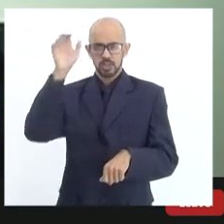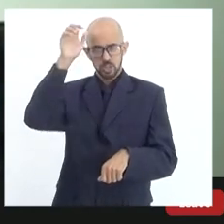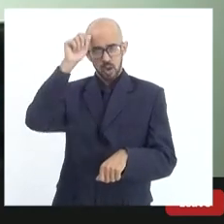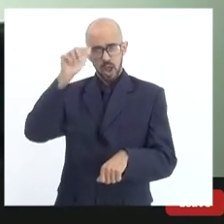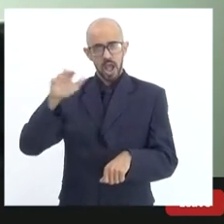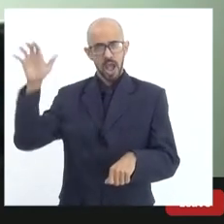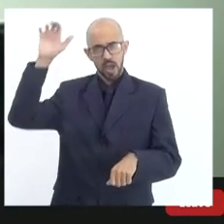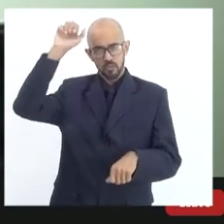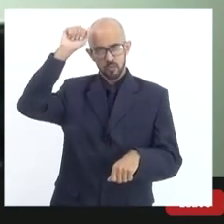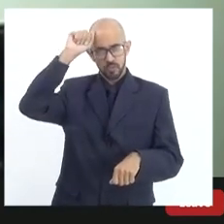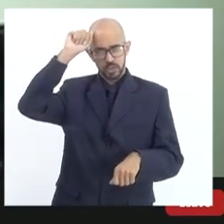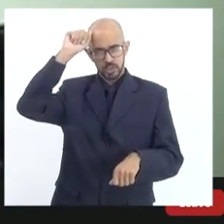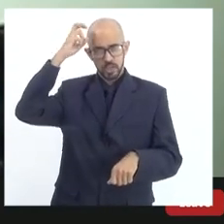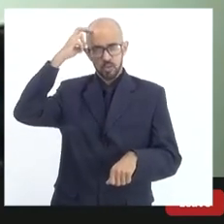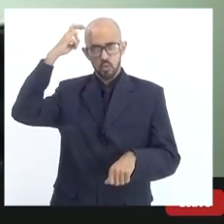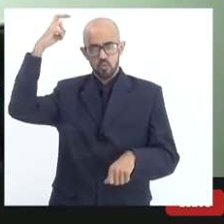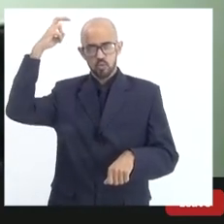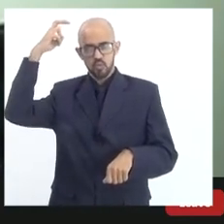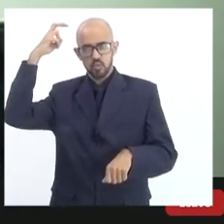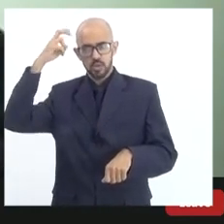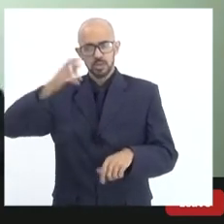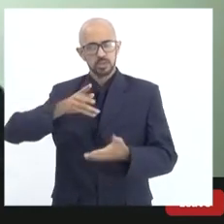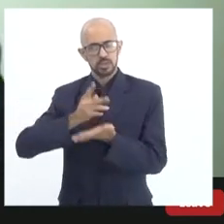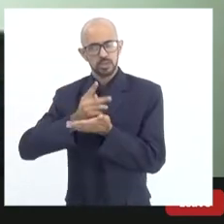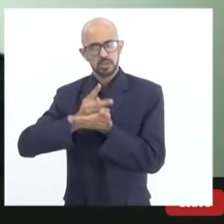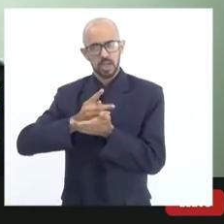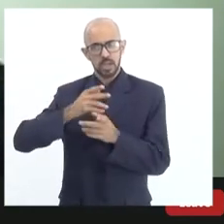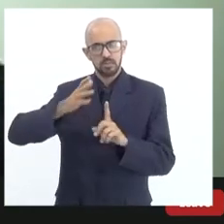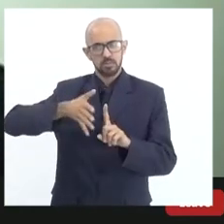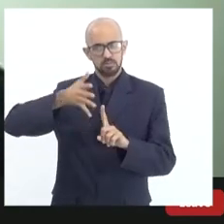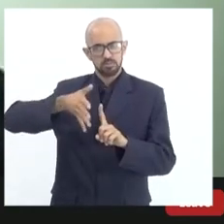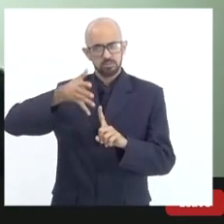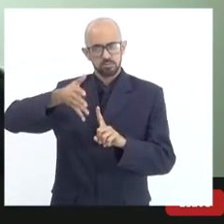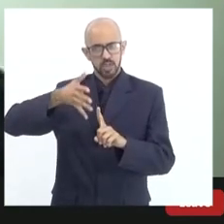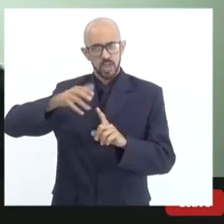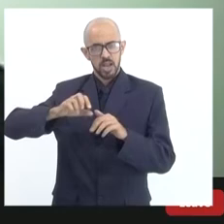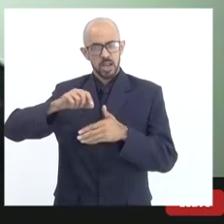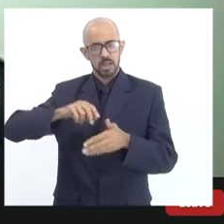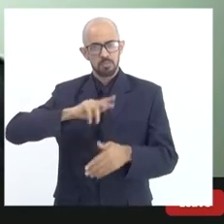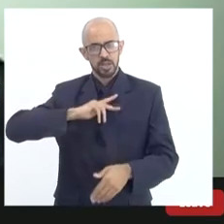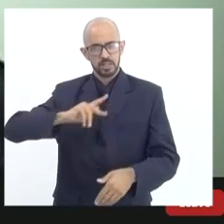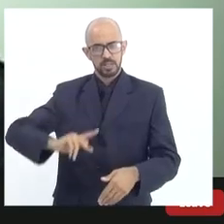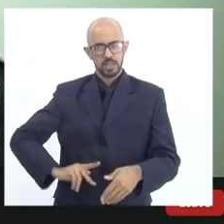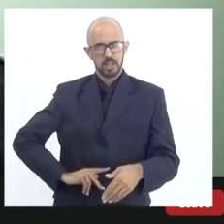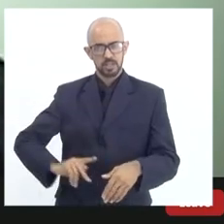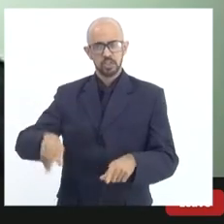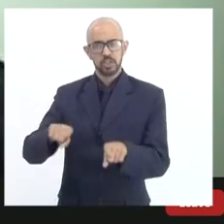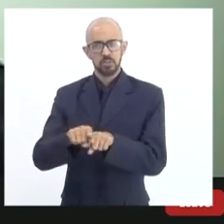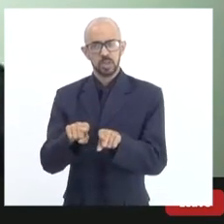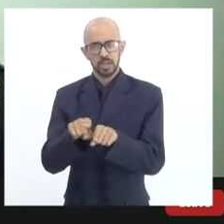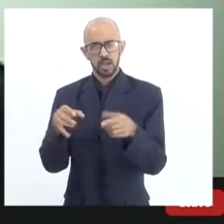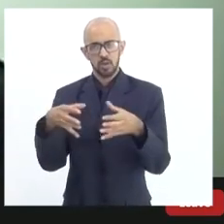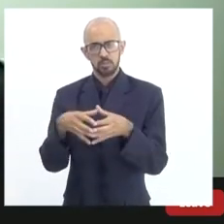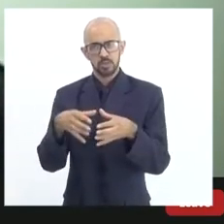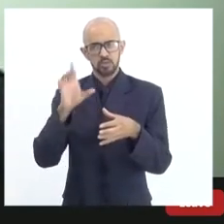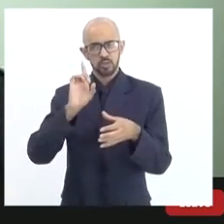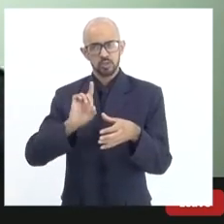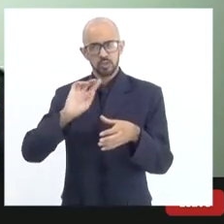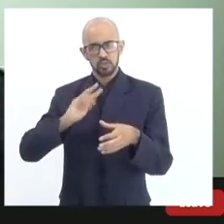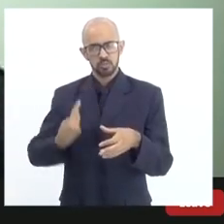todo momento da sua fala, e ela preside aqui a Comissão de Direitos Humanos, foi deputada que compôs